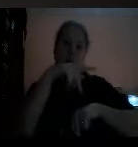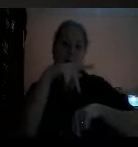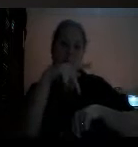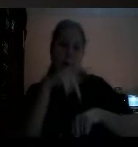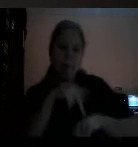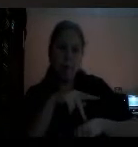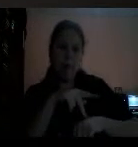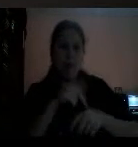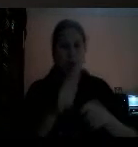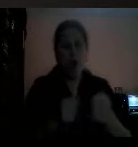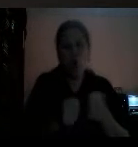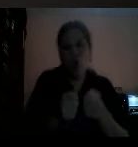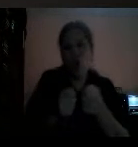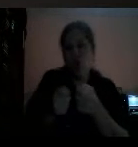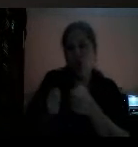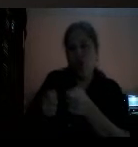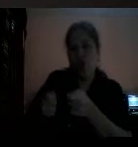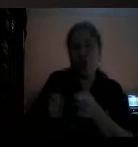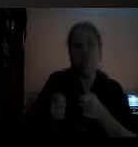As rotas